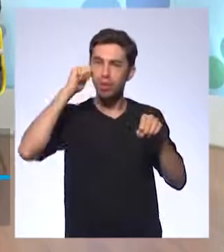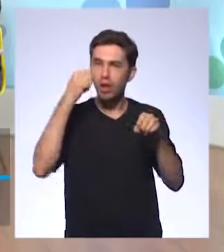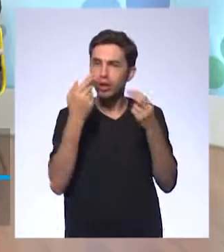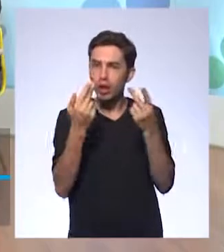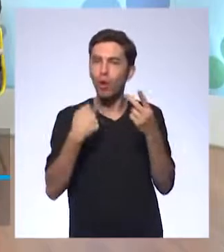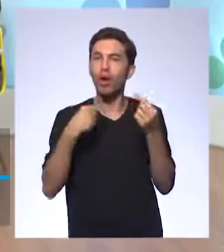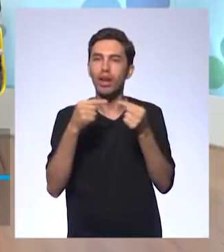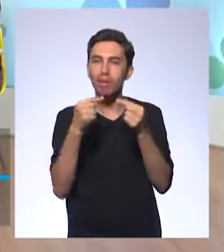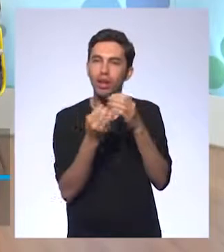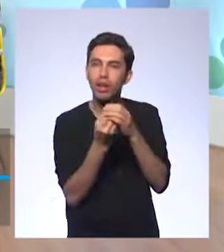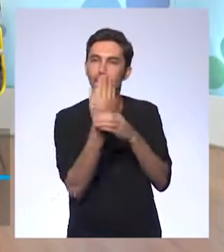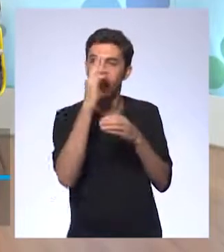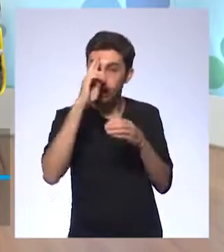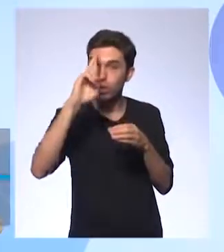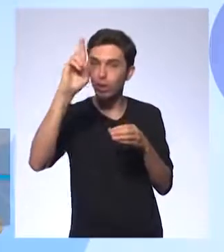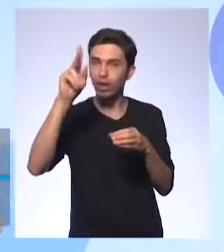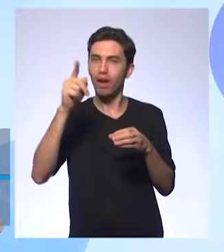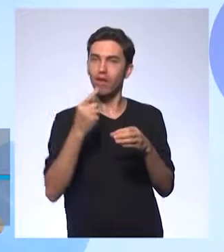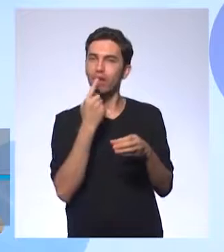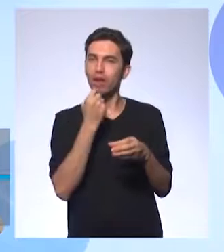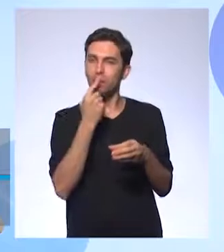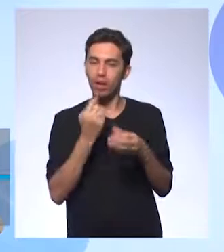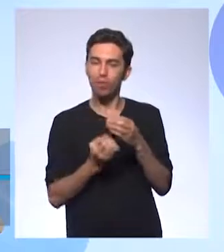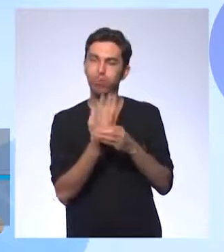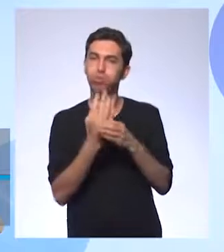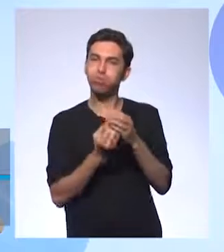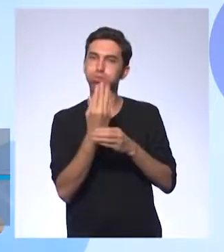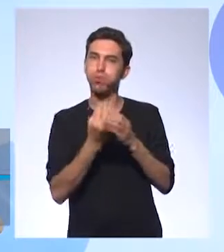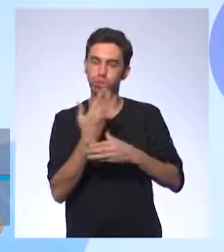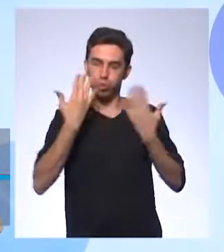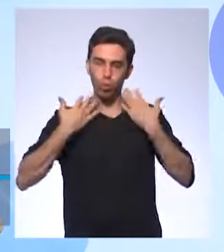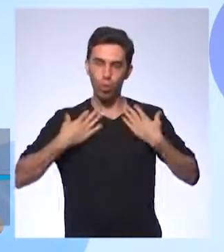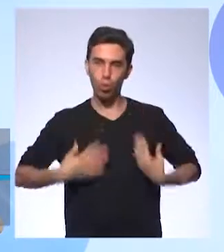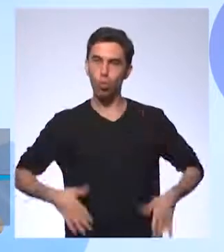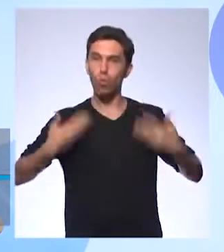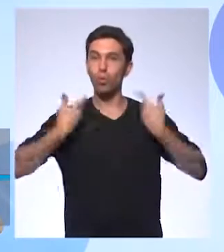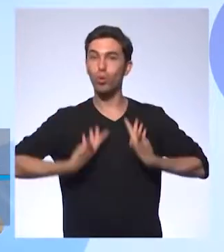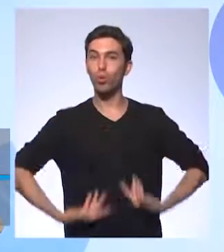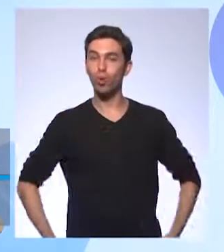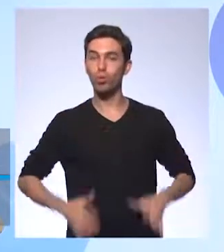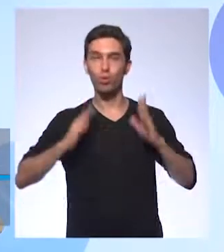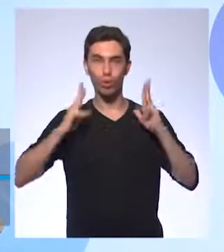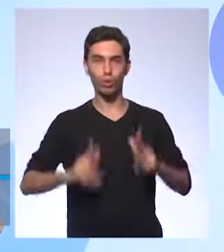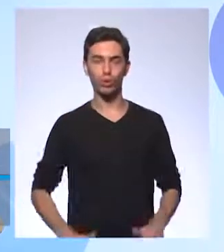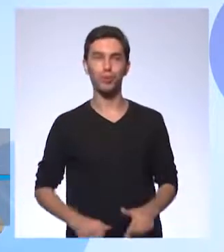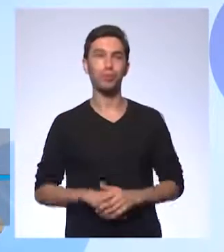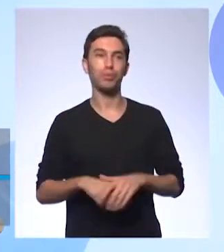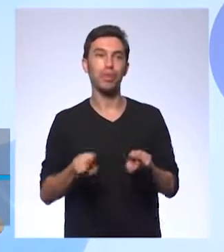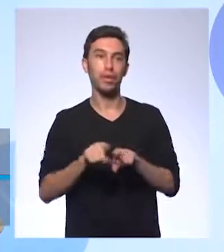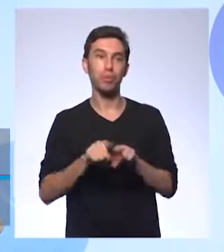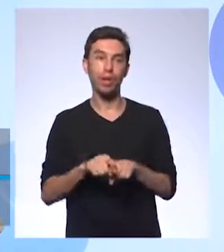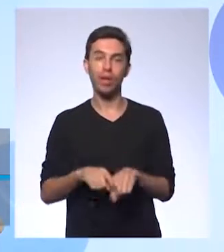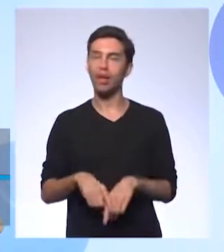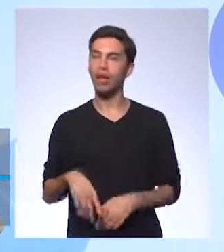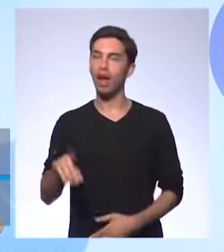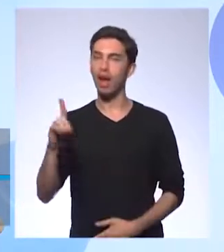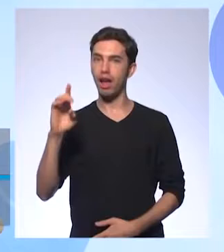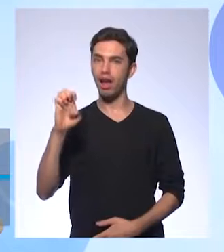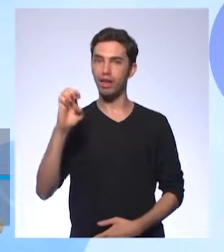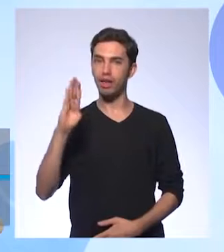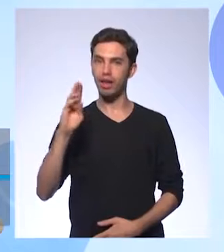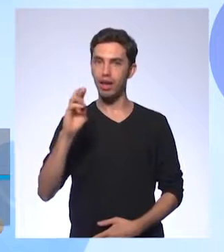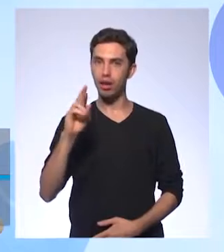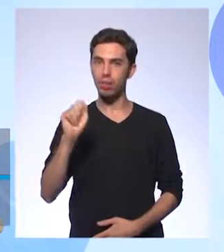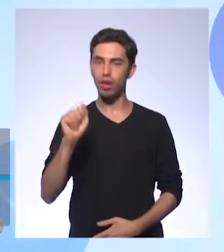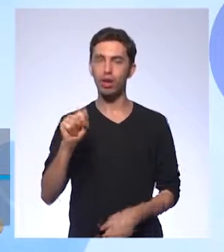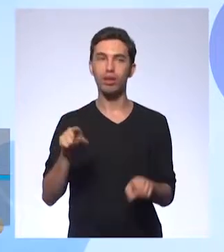dar um alô aqui para a aluna Débora, Débora do Queijo, que respondeu tecidos lá e tal, está participando